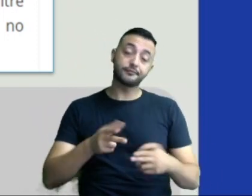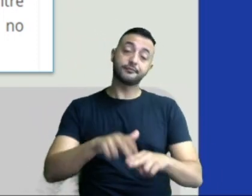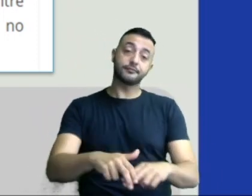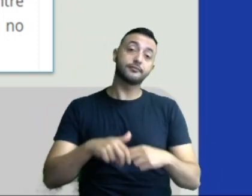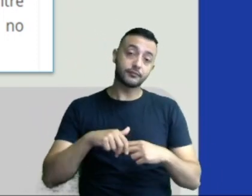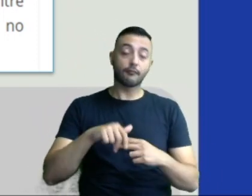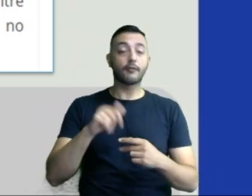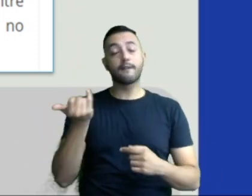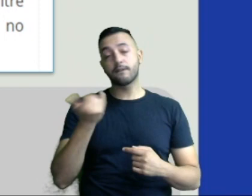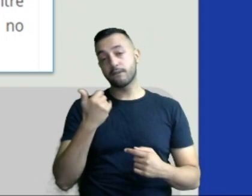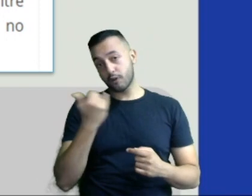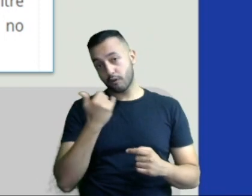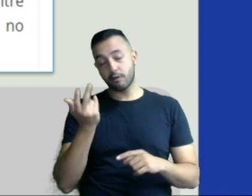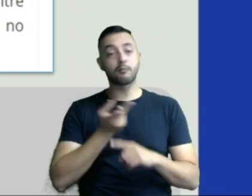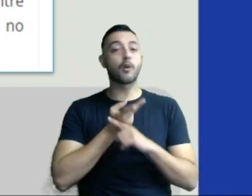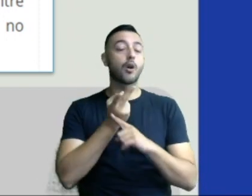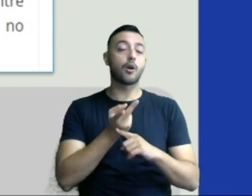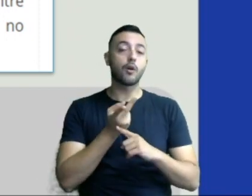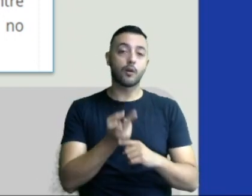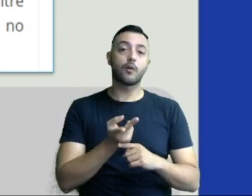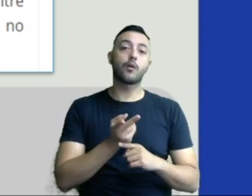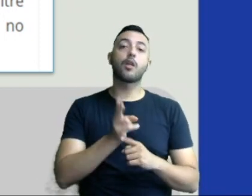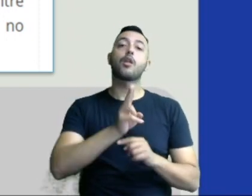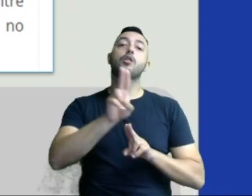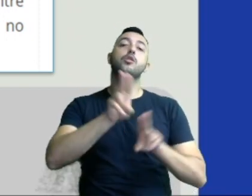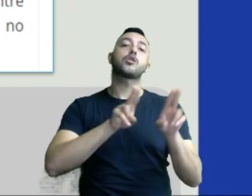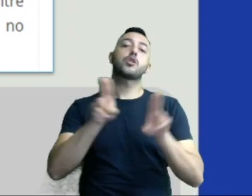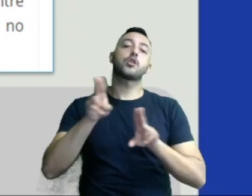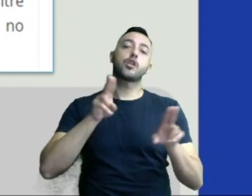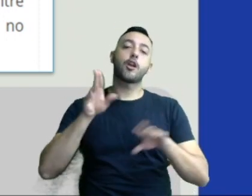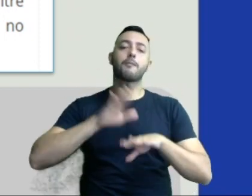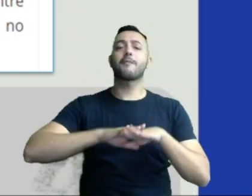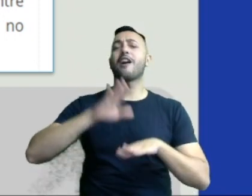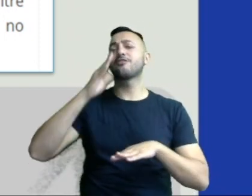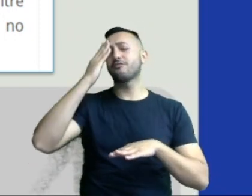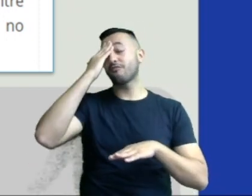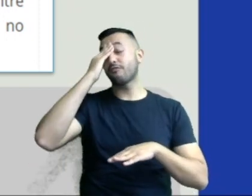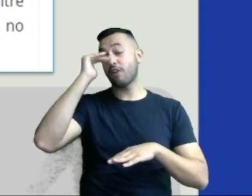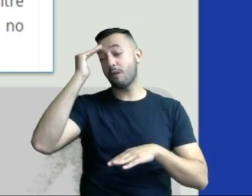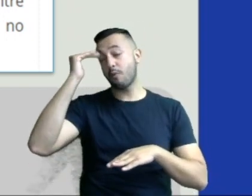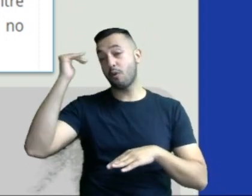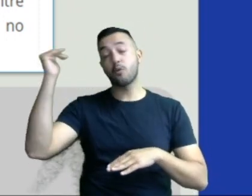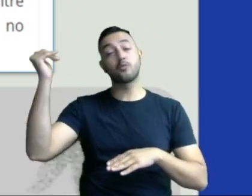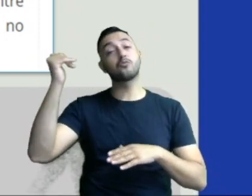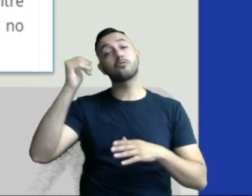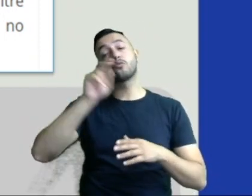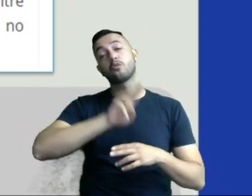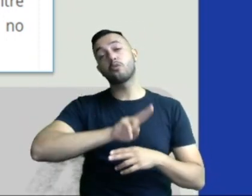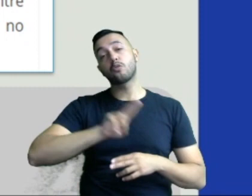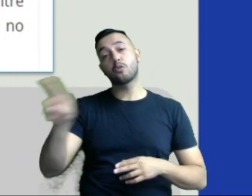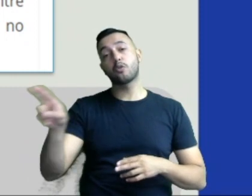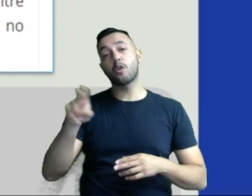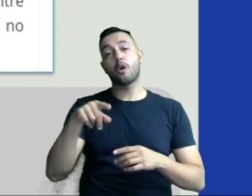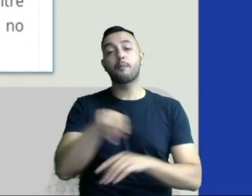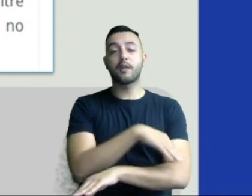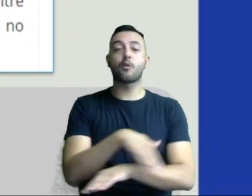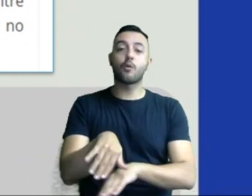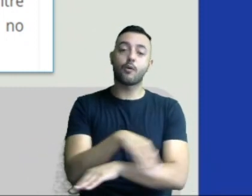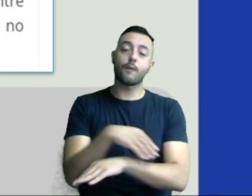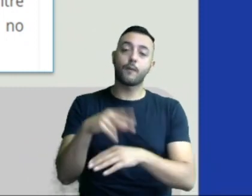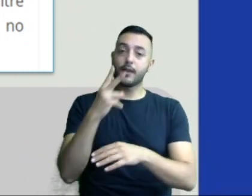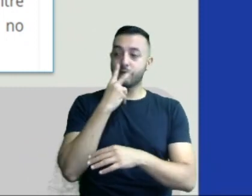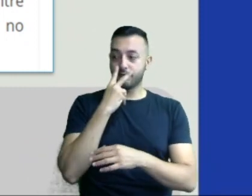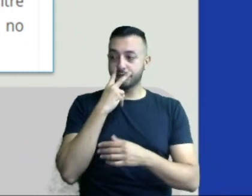através de informações sobre os nomes, pelo menos dos mais famosos que batizaram as principais avenidas da